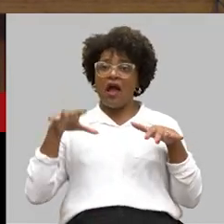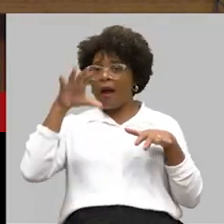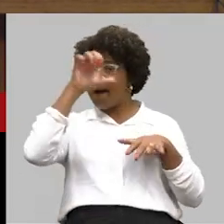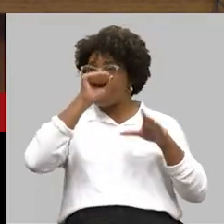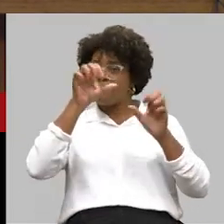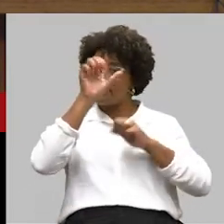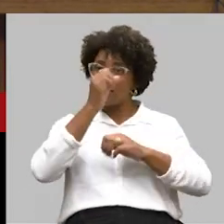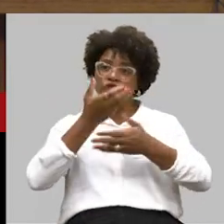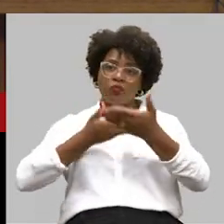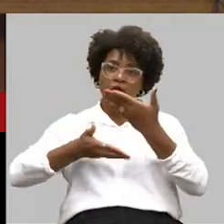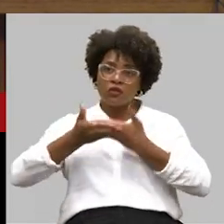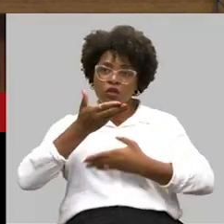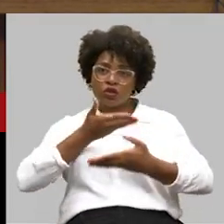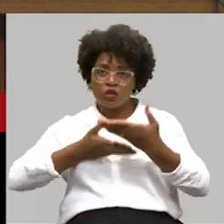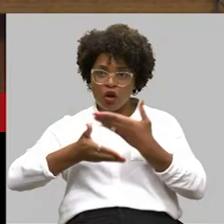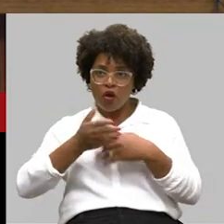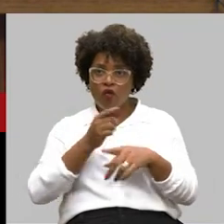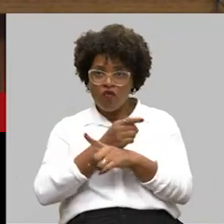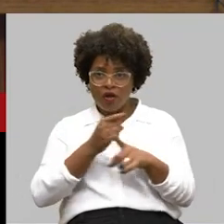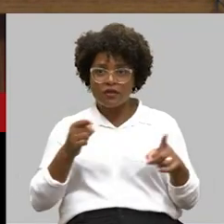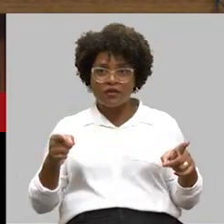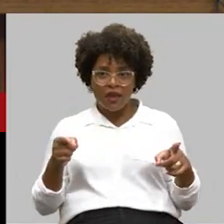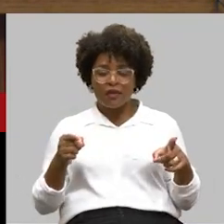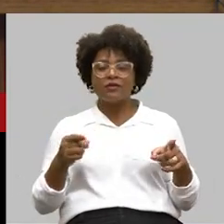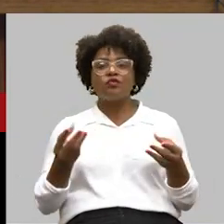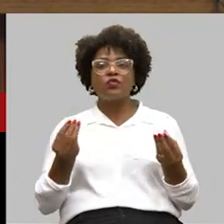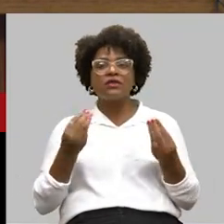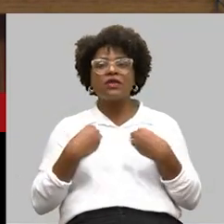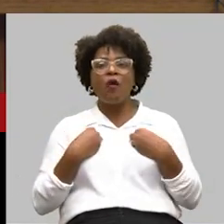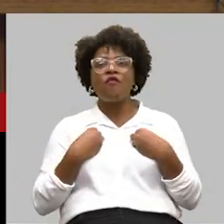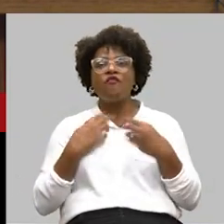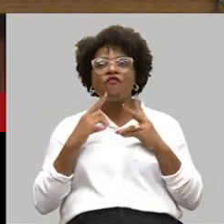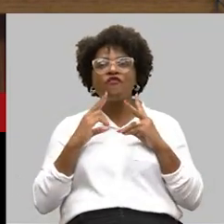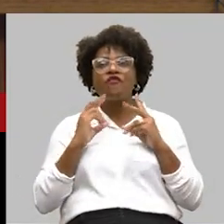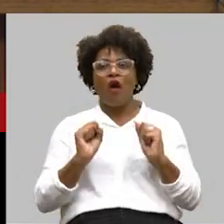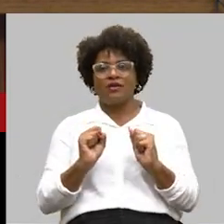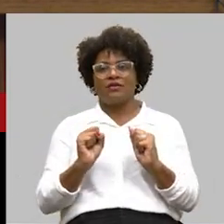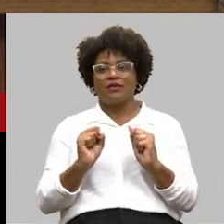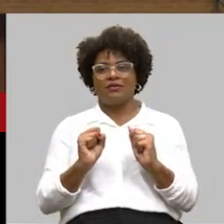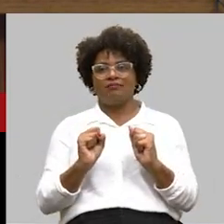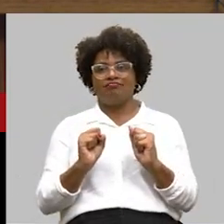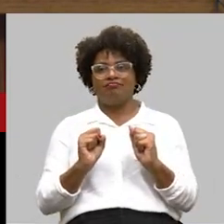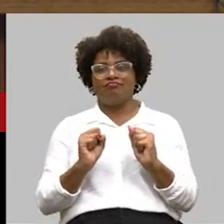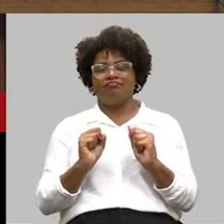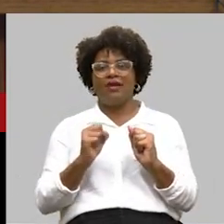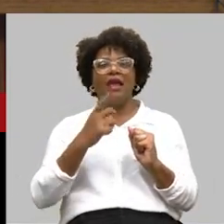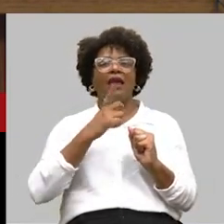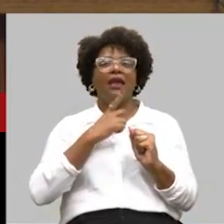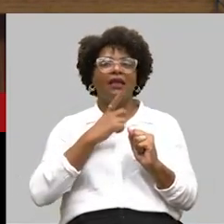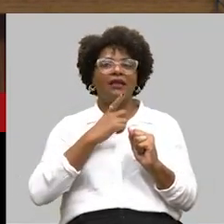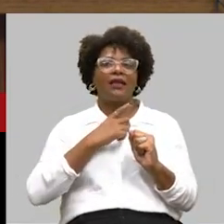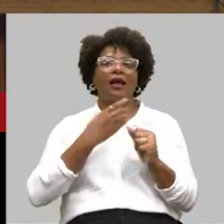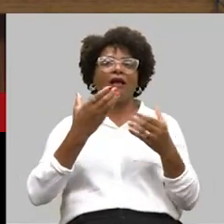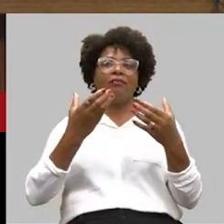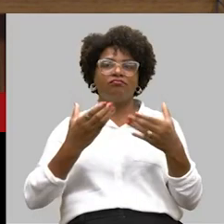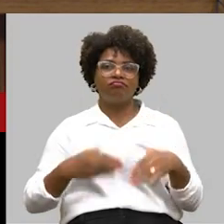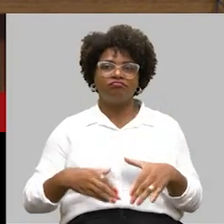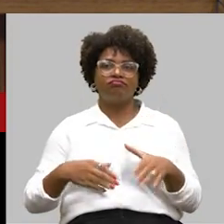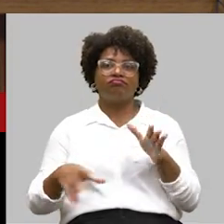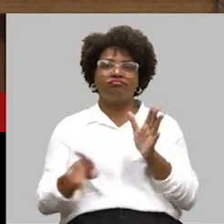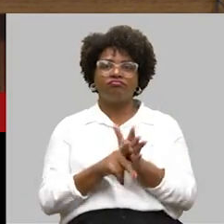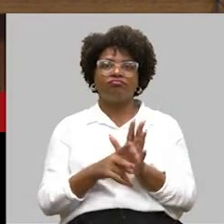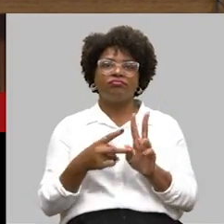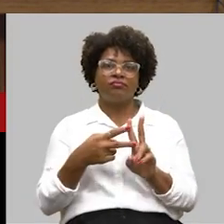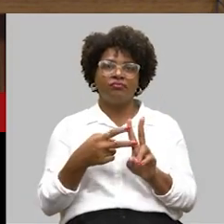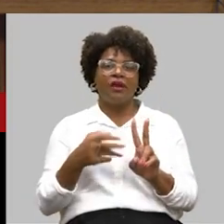com eles né a gente aprende muito com vocês vocês fortalecem e ter os nossos n esses espaços hoje eu falo como eu já falei